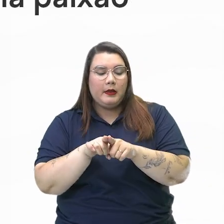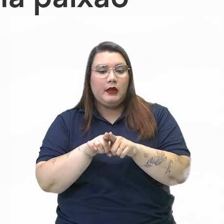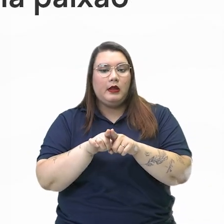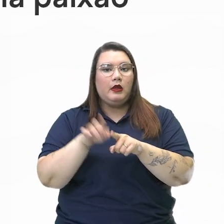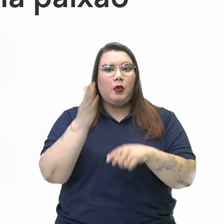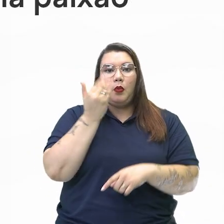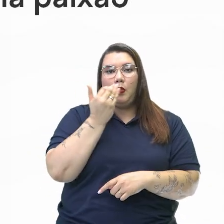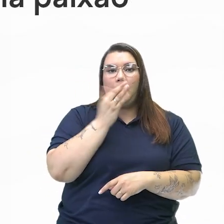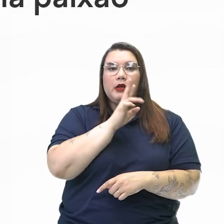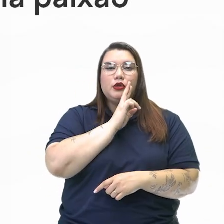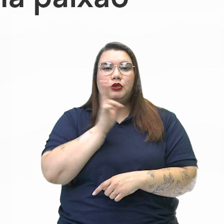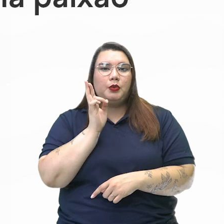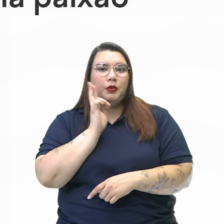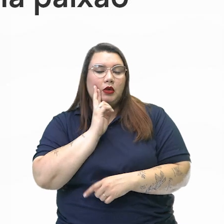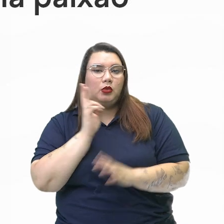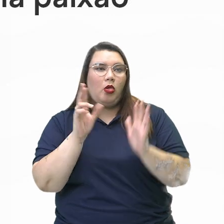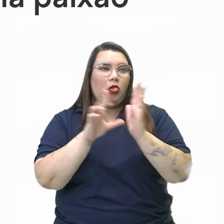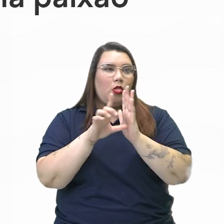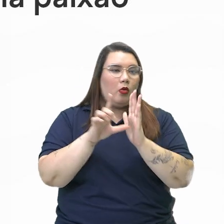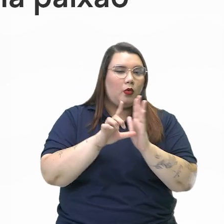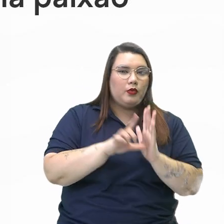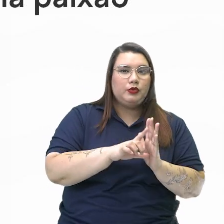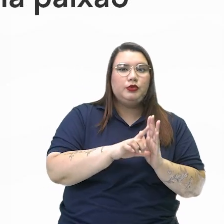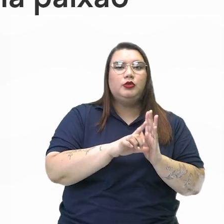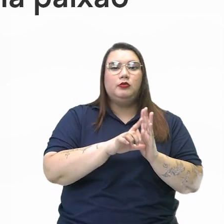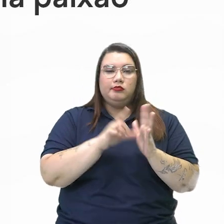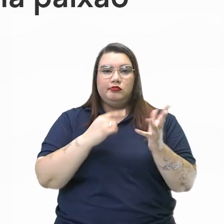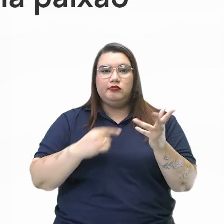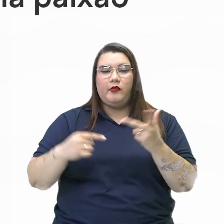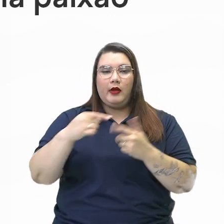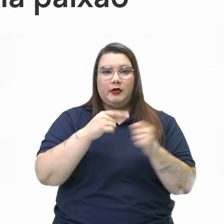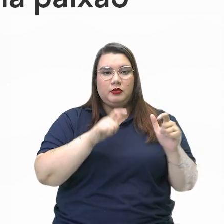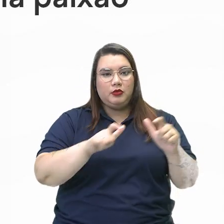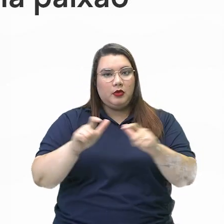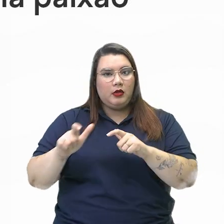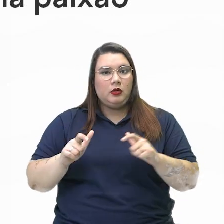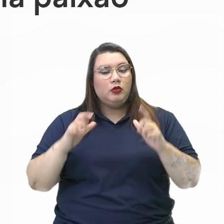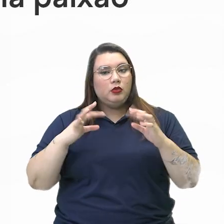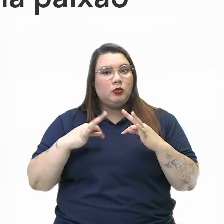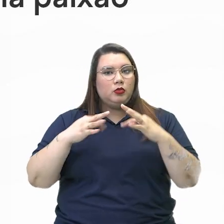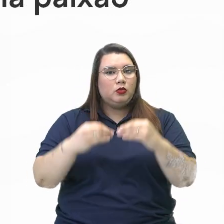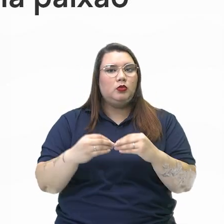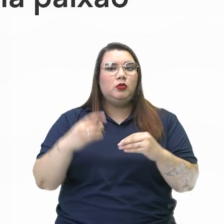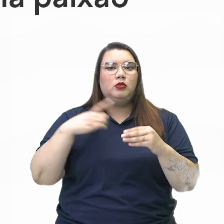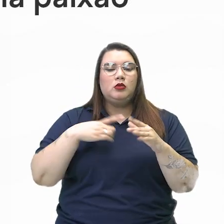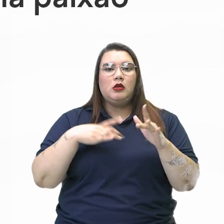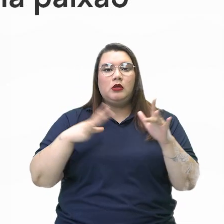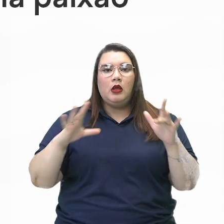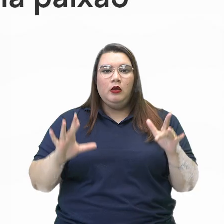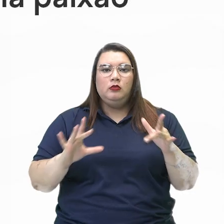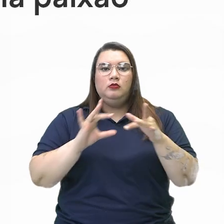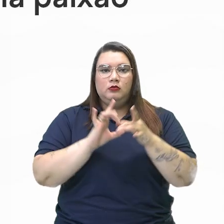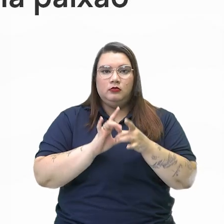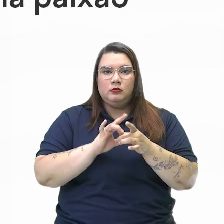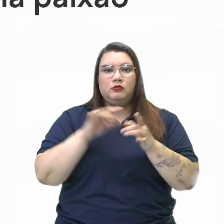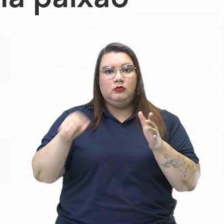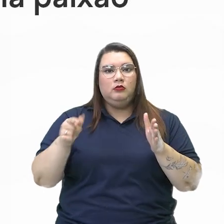dos restaurantes e do comércio local. Então, tudo isso fez com que naquele